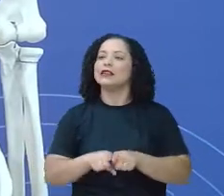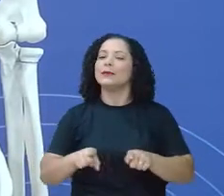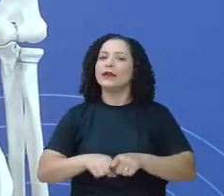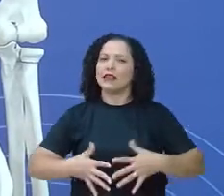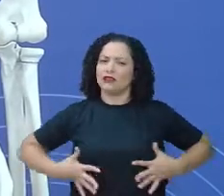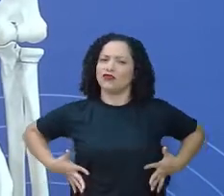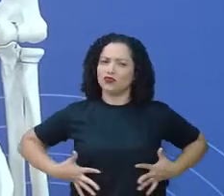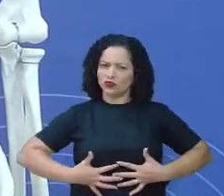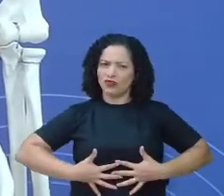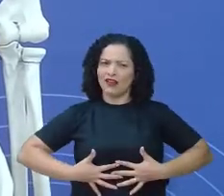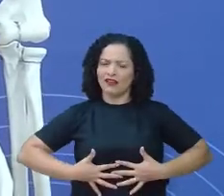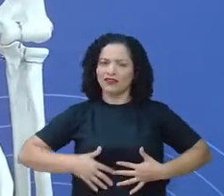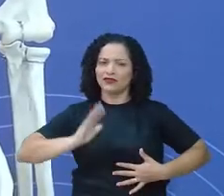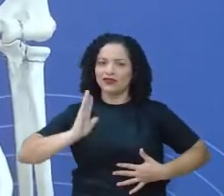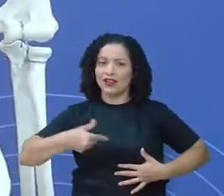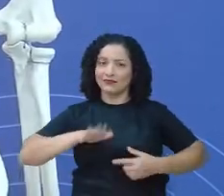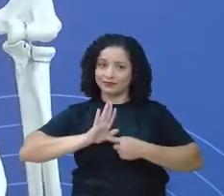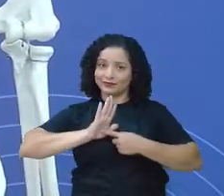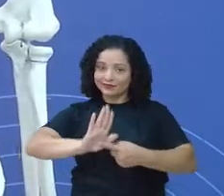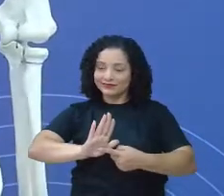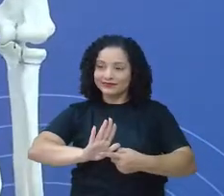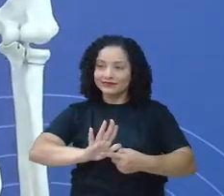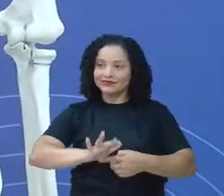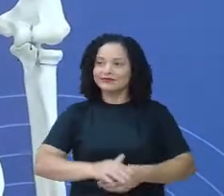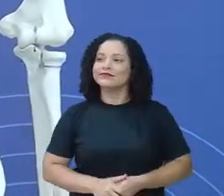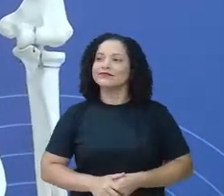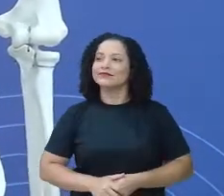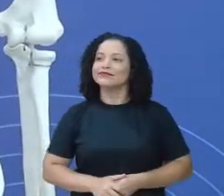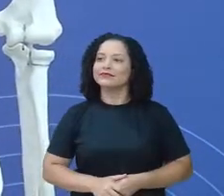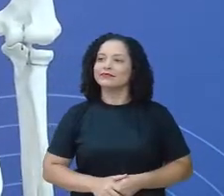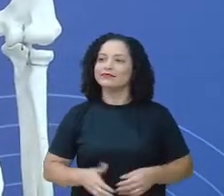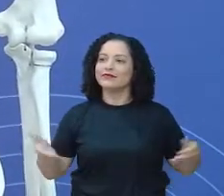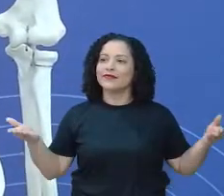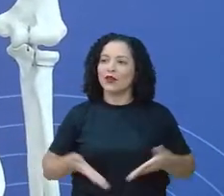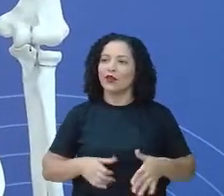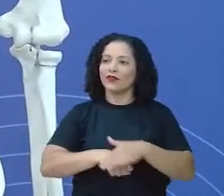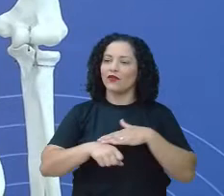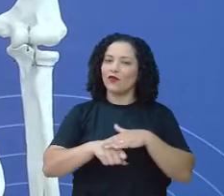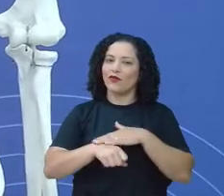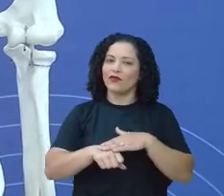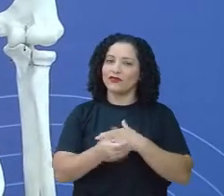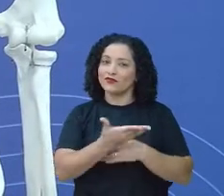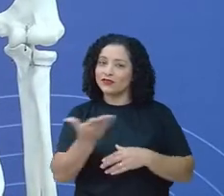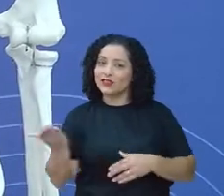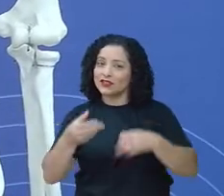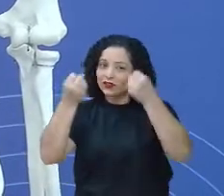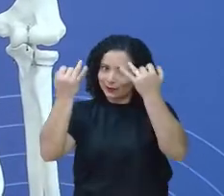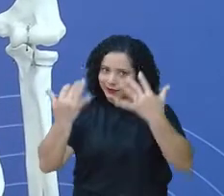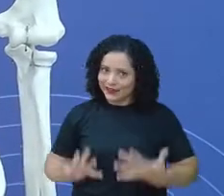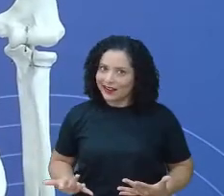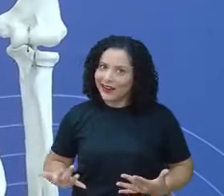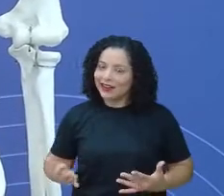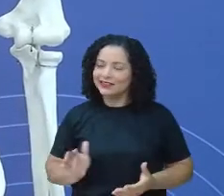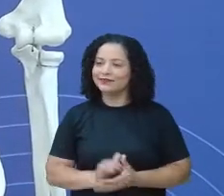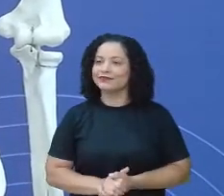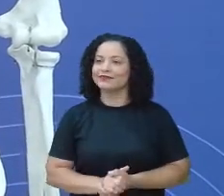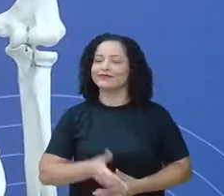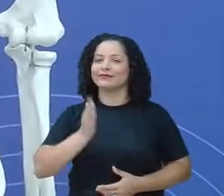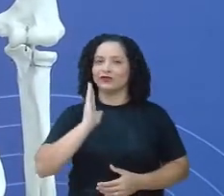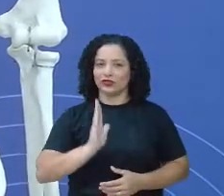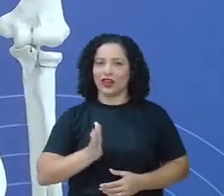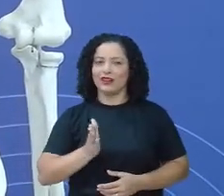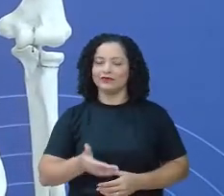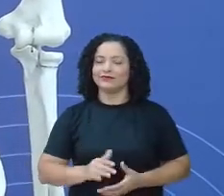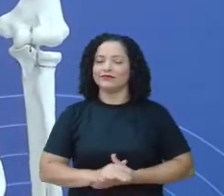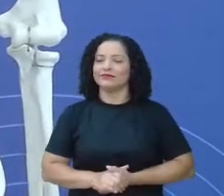das costelas, eu vou, né, conversar com vocês sobre essas costelas, já que apresentaram primeiro as